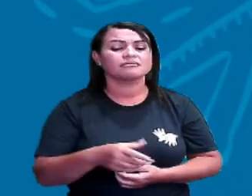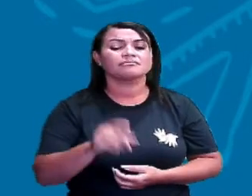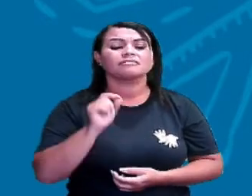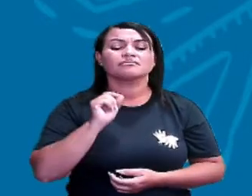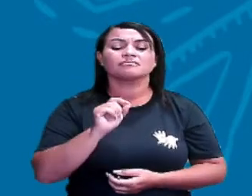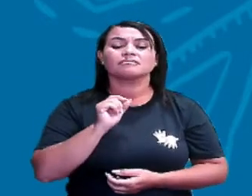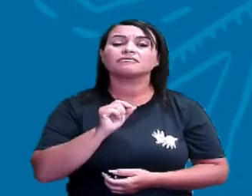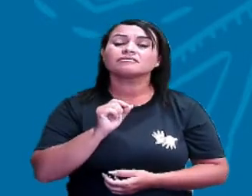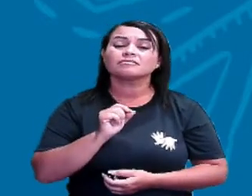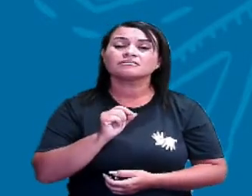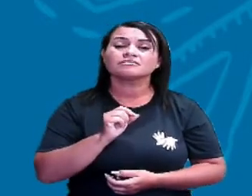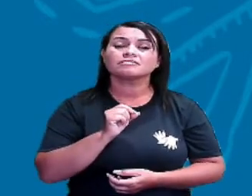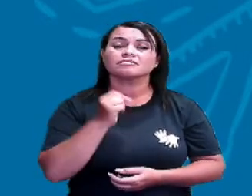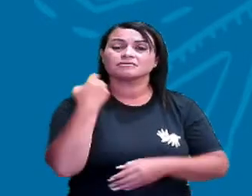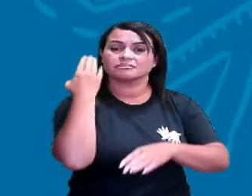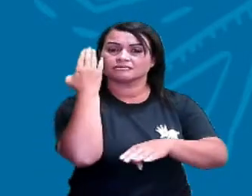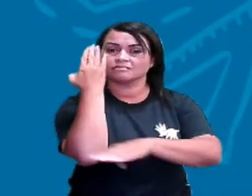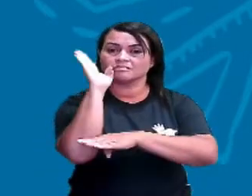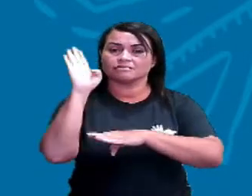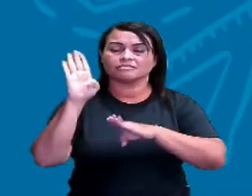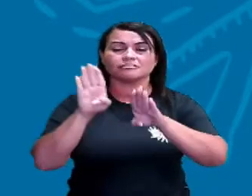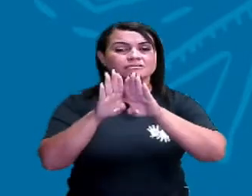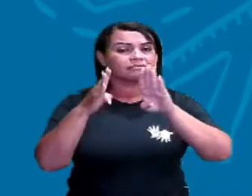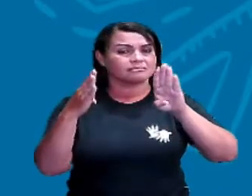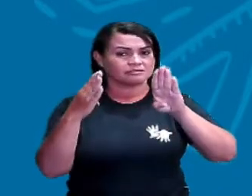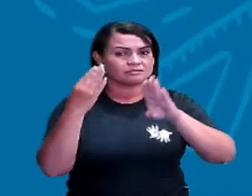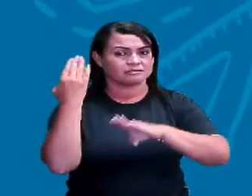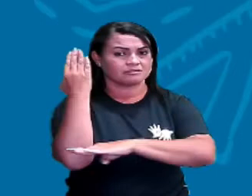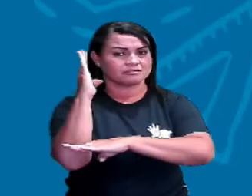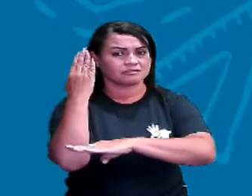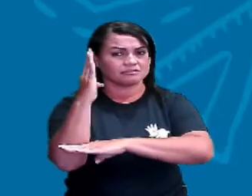uma porta de madeira, certo?